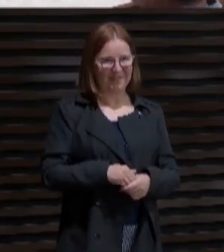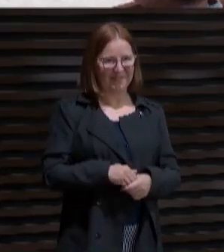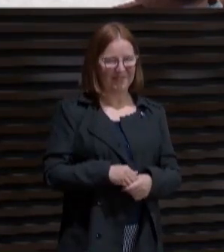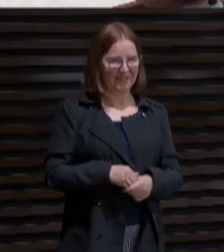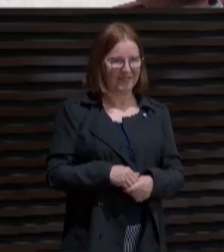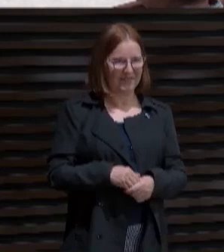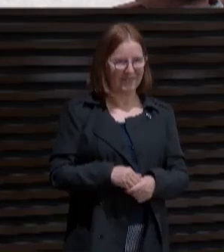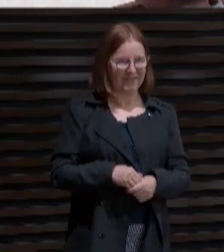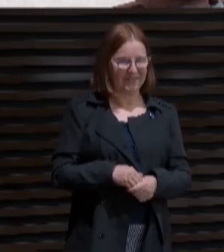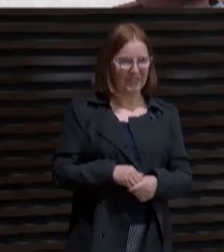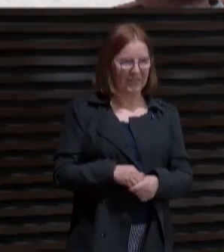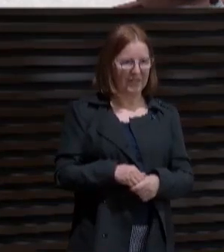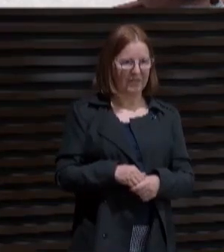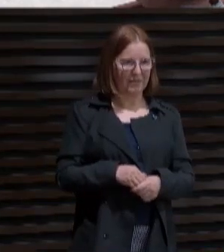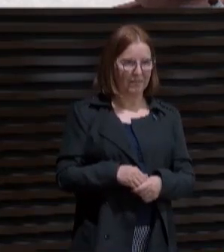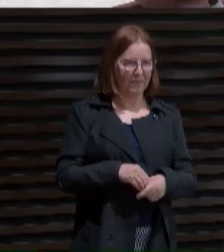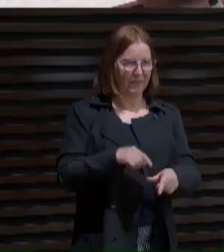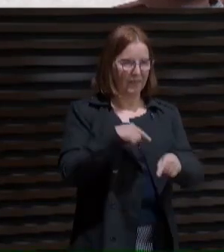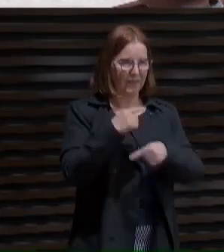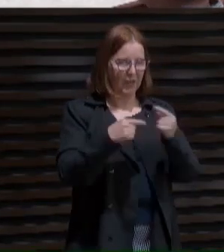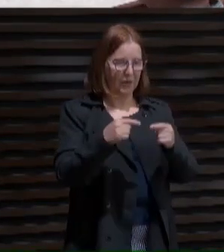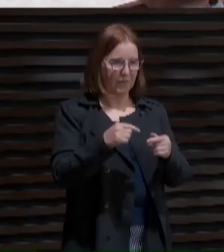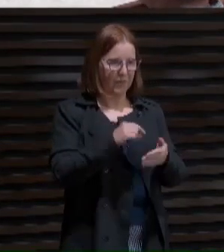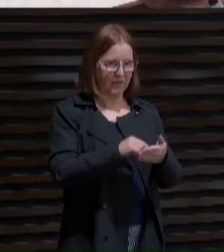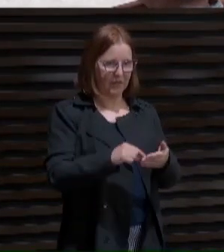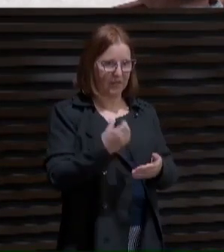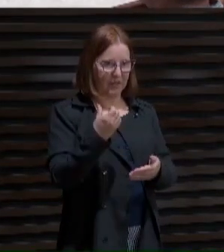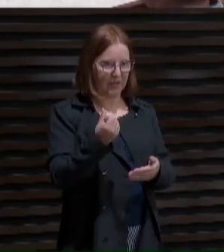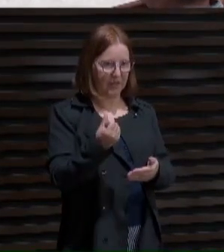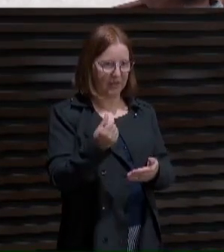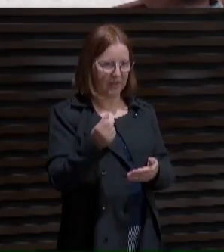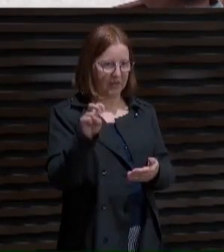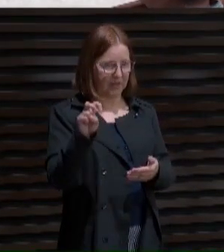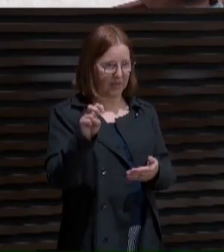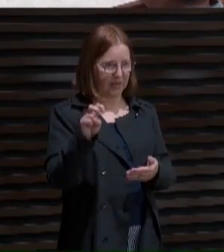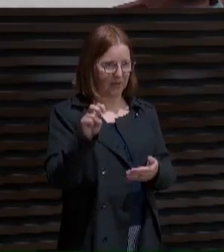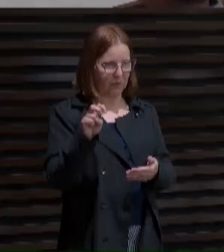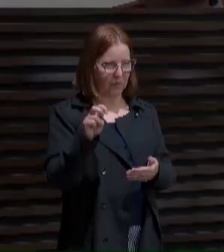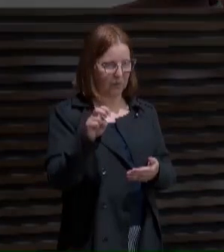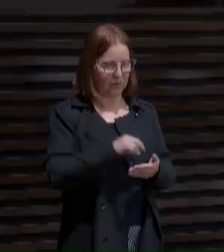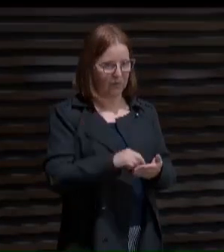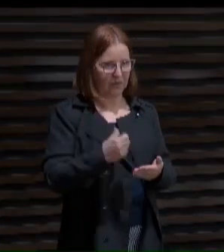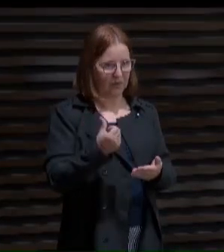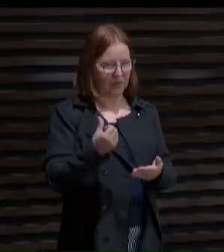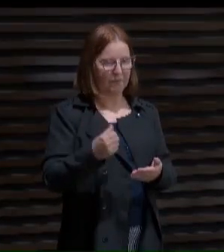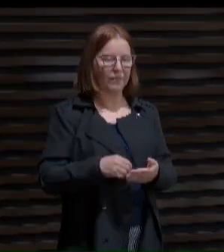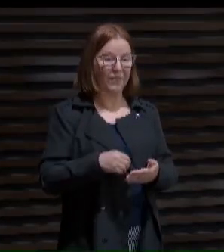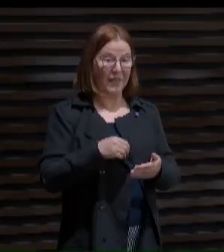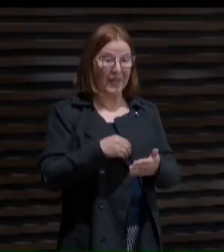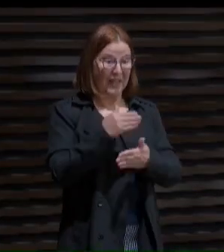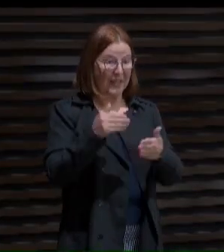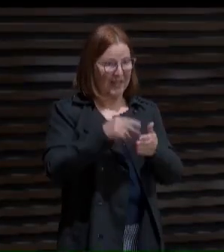E também depois, em seguida, os versículos 65 e 66. Todo aquele que o Pai